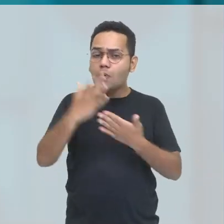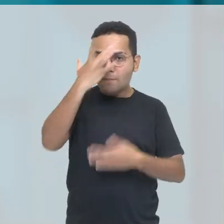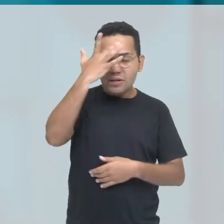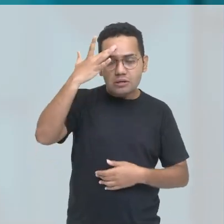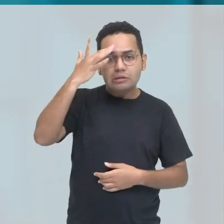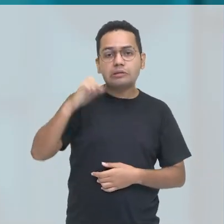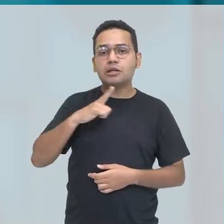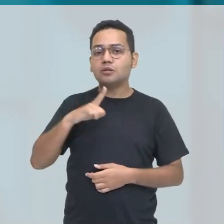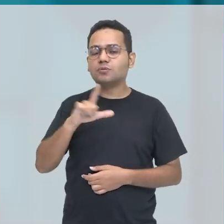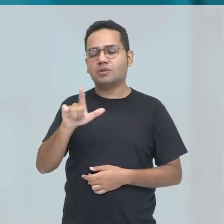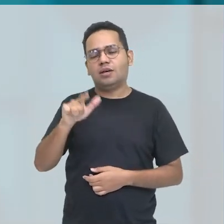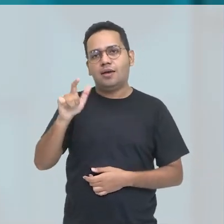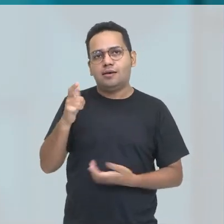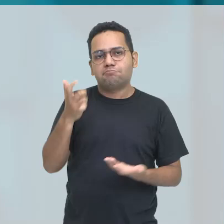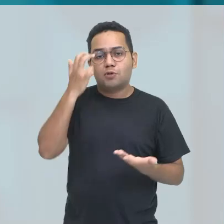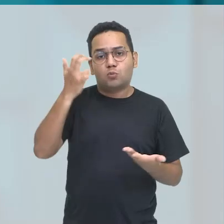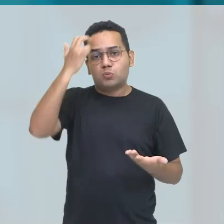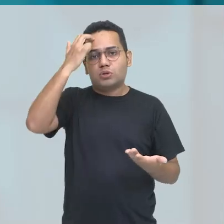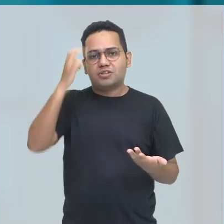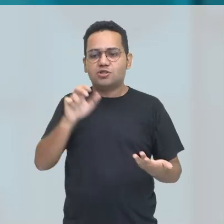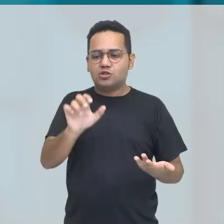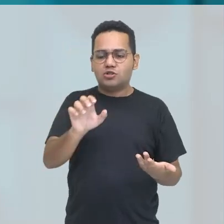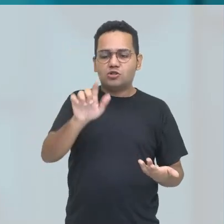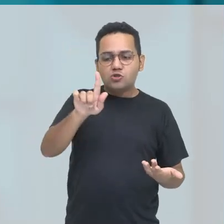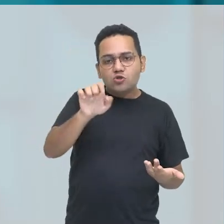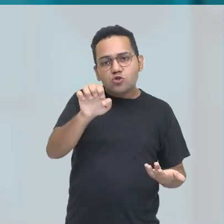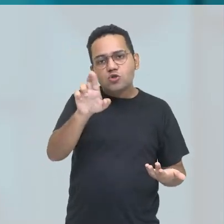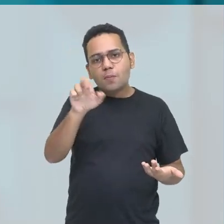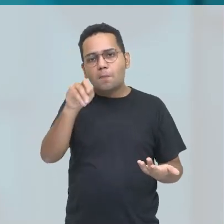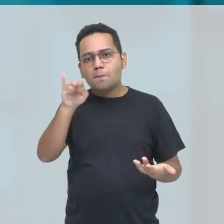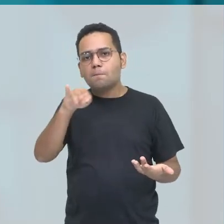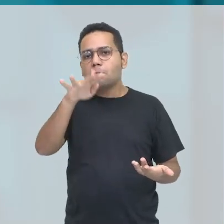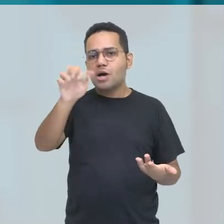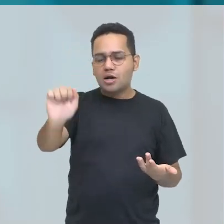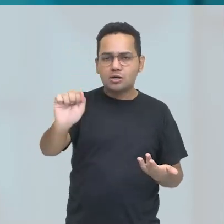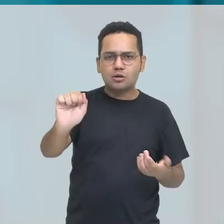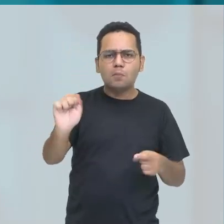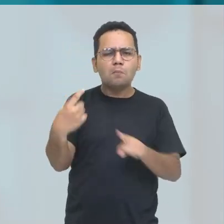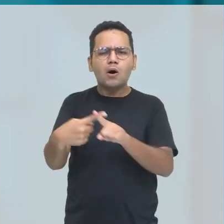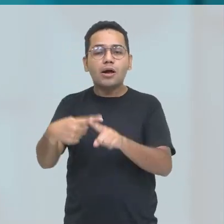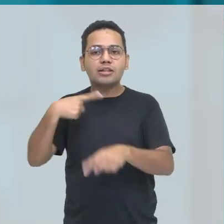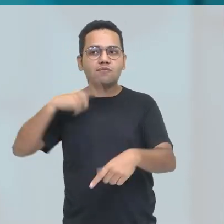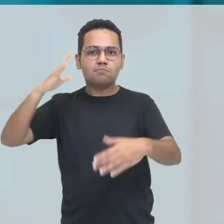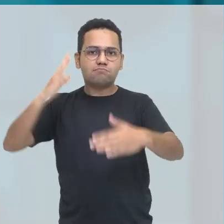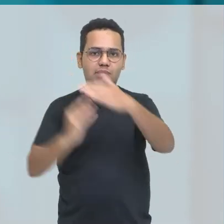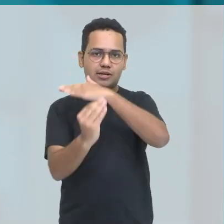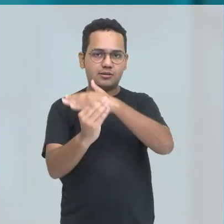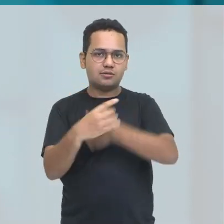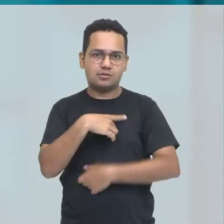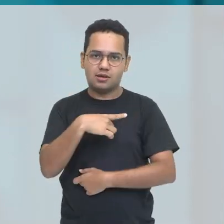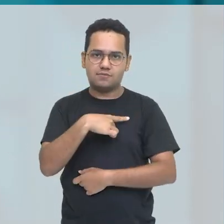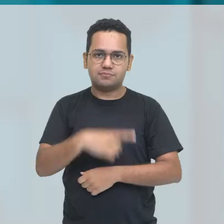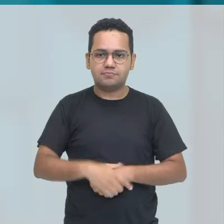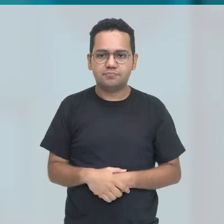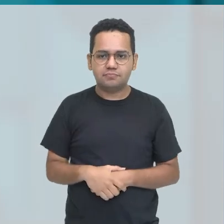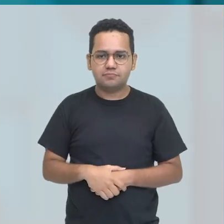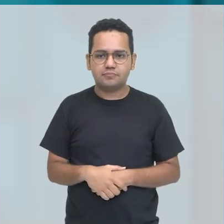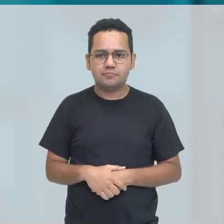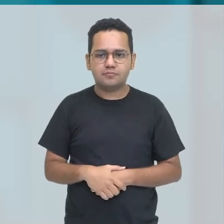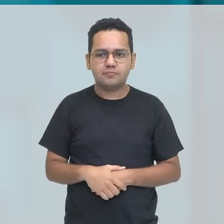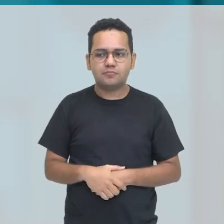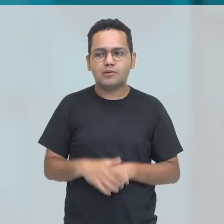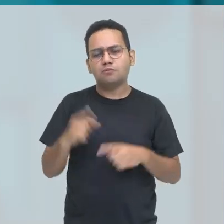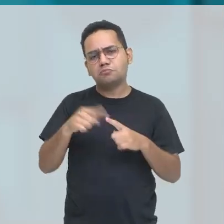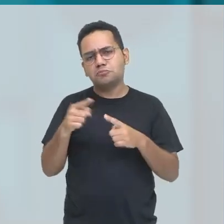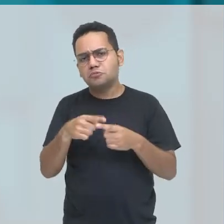determinadas regiões do Brasil e eles trouxeram consigo aspectos que são puramente da sua região. Forma de se relacionar, de